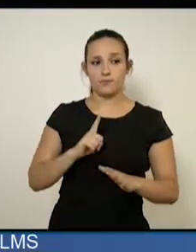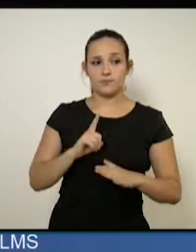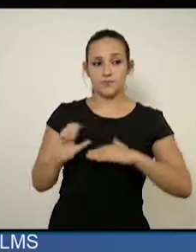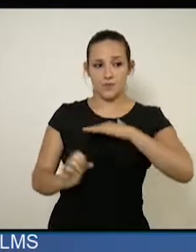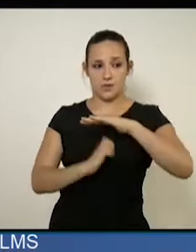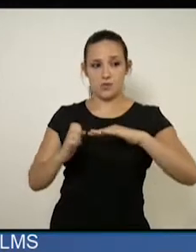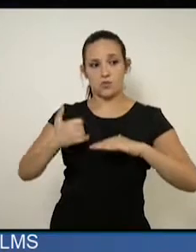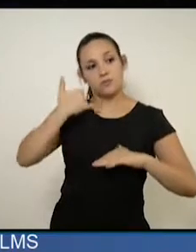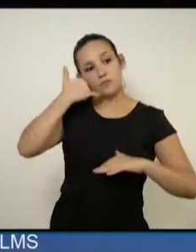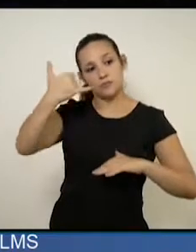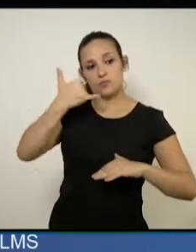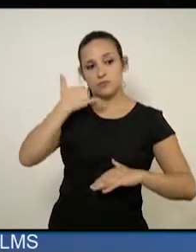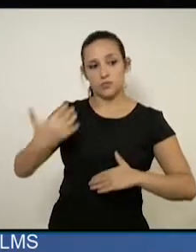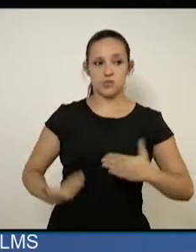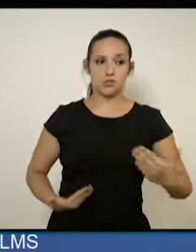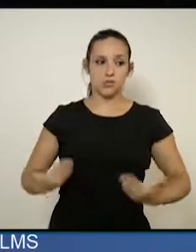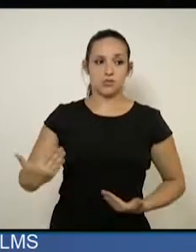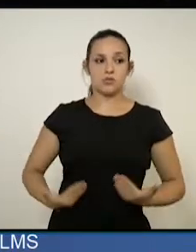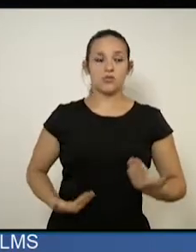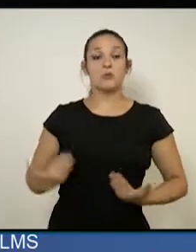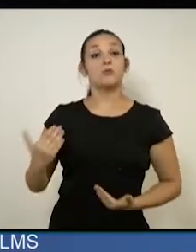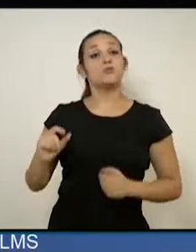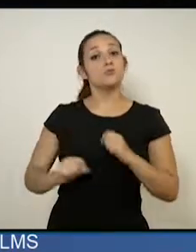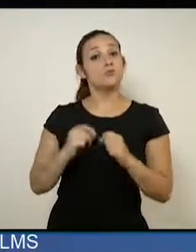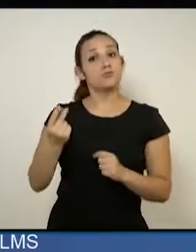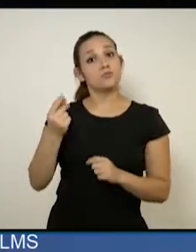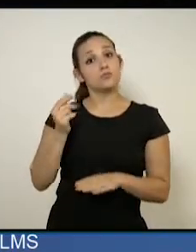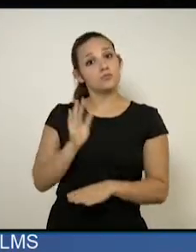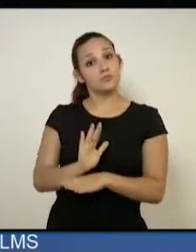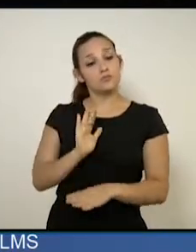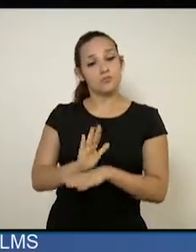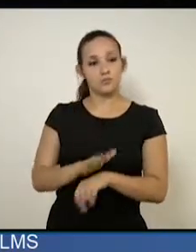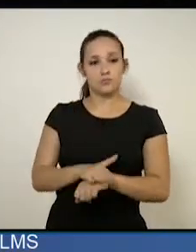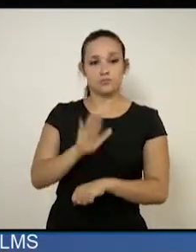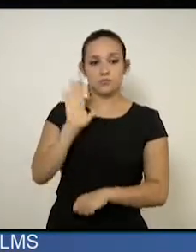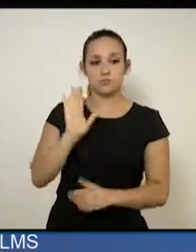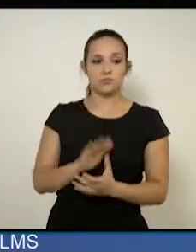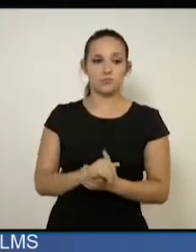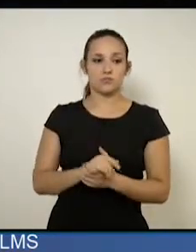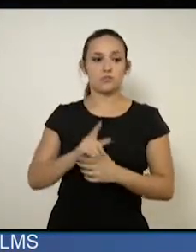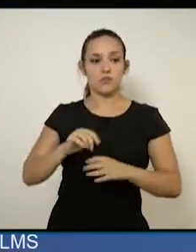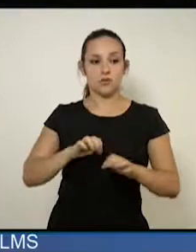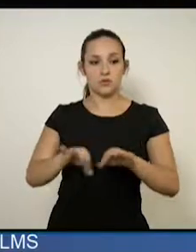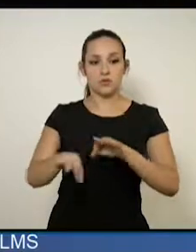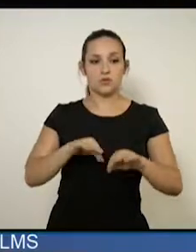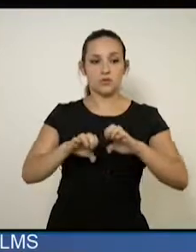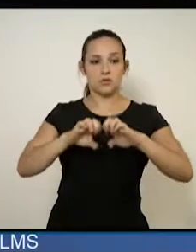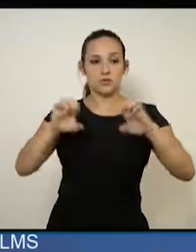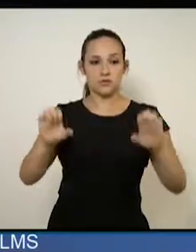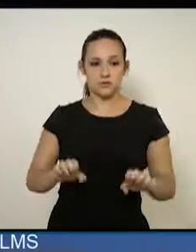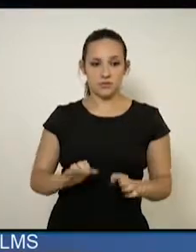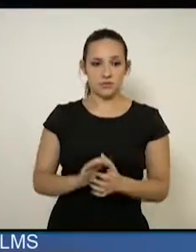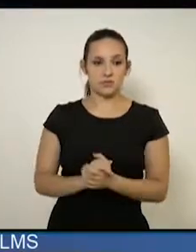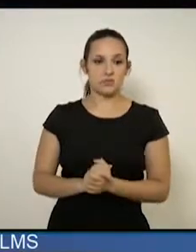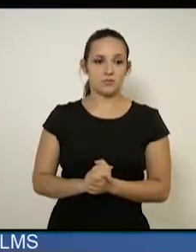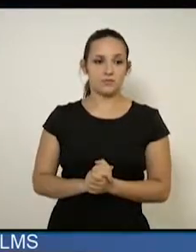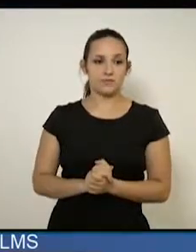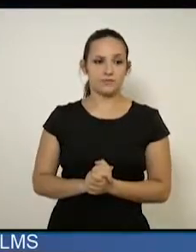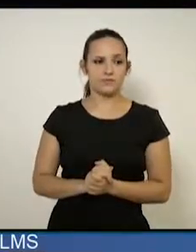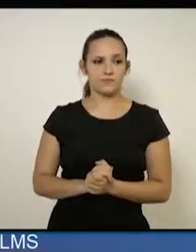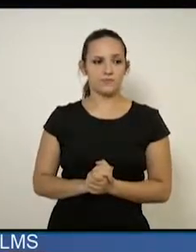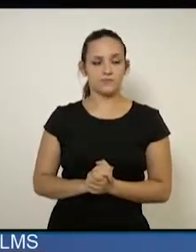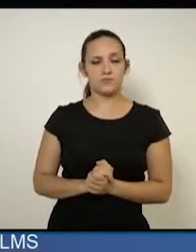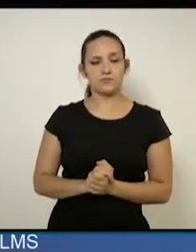voz e dados que destinem recursos à aplicação e investimento em infraestrutura no Estado de Mato Grosso do Sul. Ou seja, o